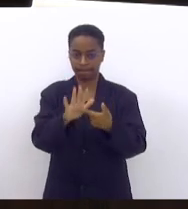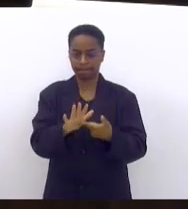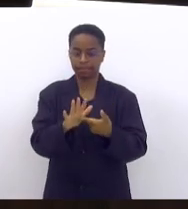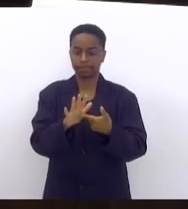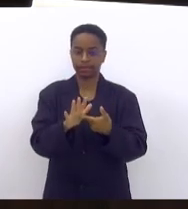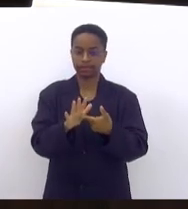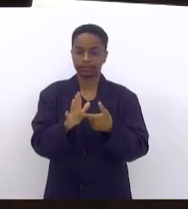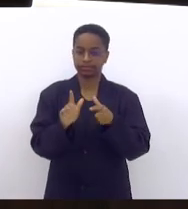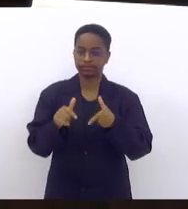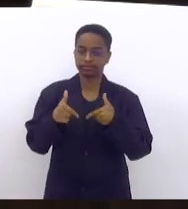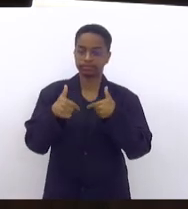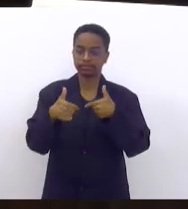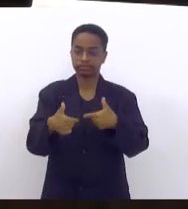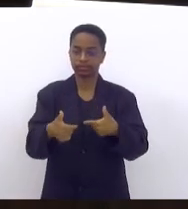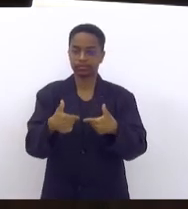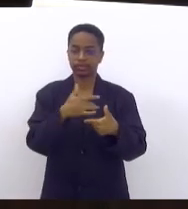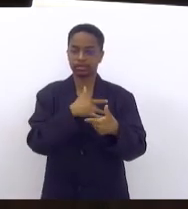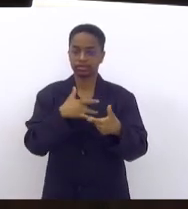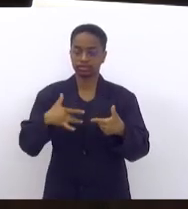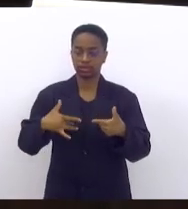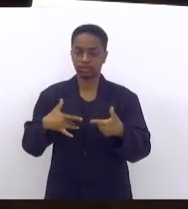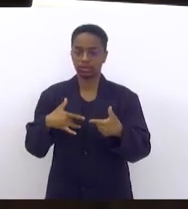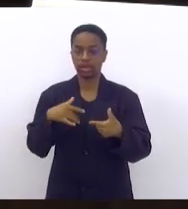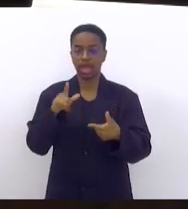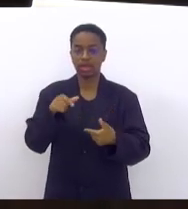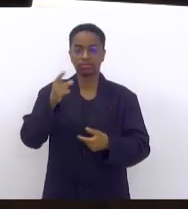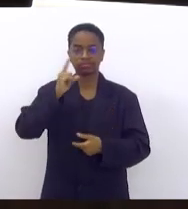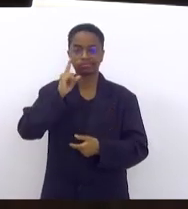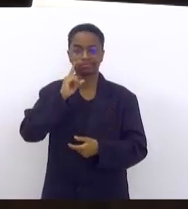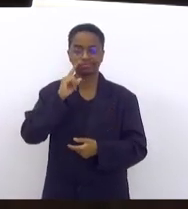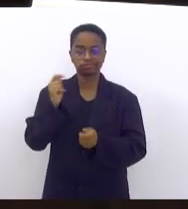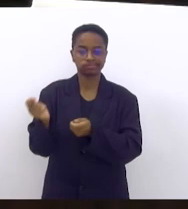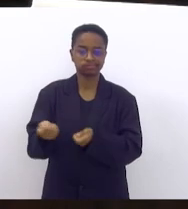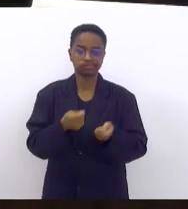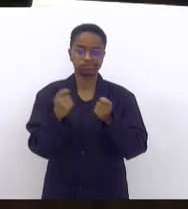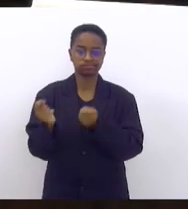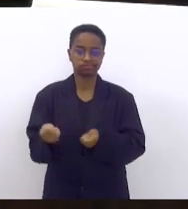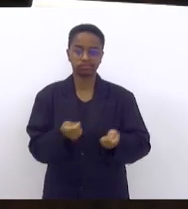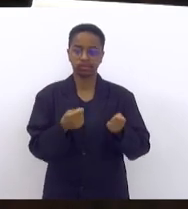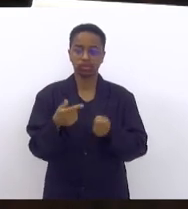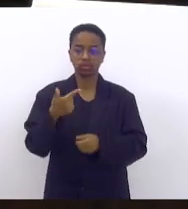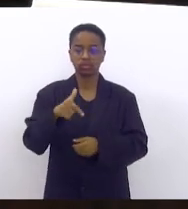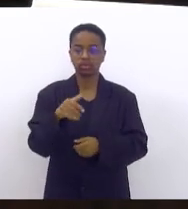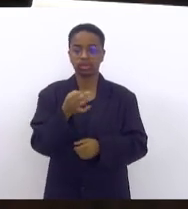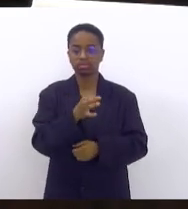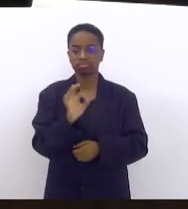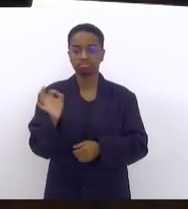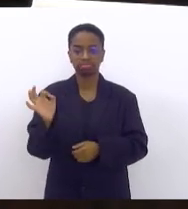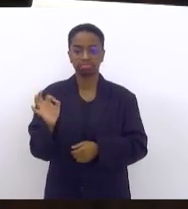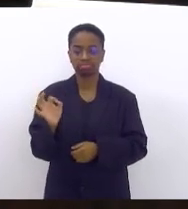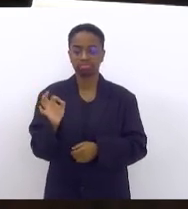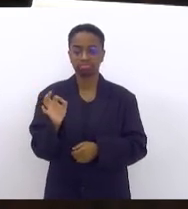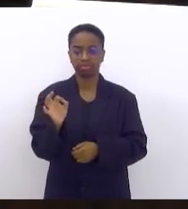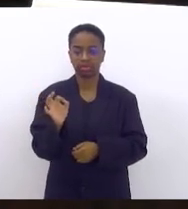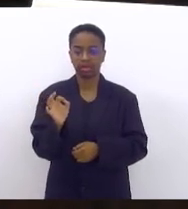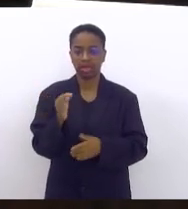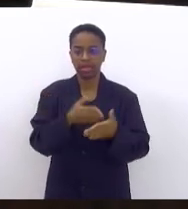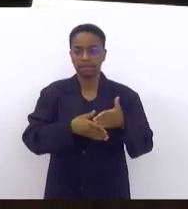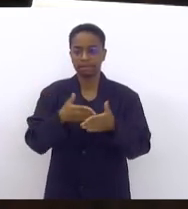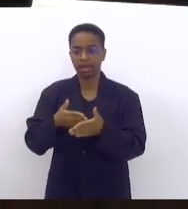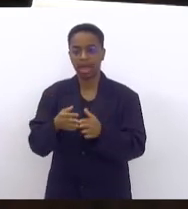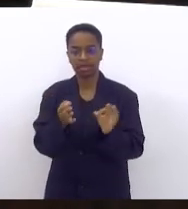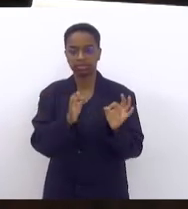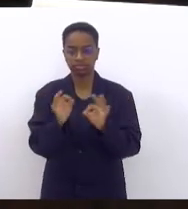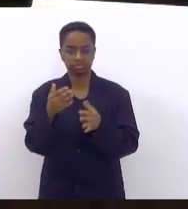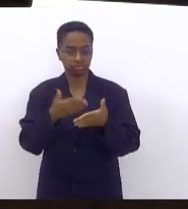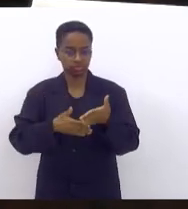pelos agentes de saúde, são atividades, né, de rotina dos agentes, nada nada que seja impeditivo, que